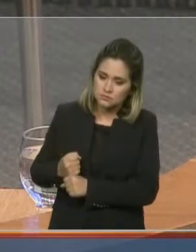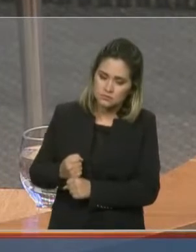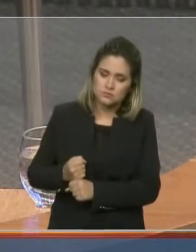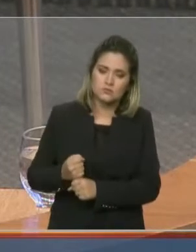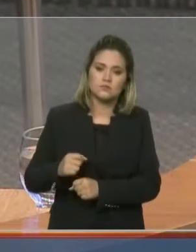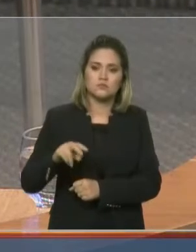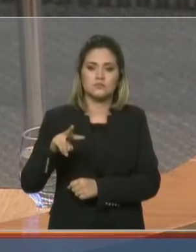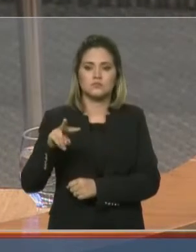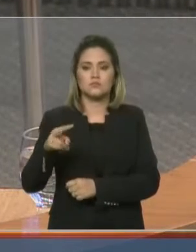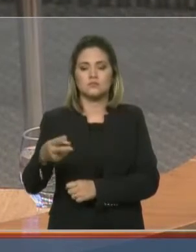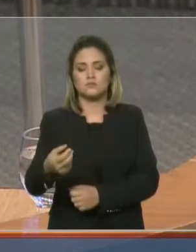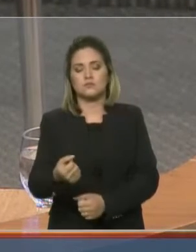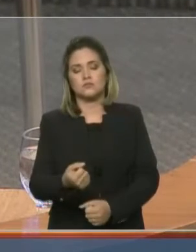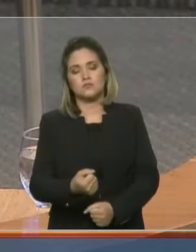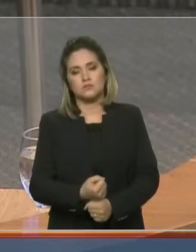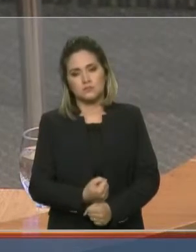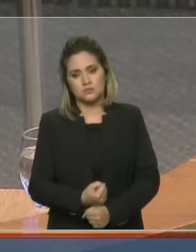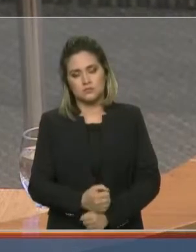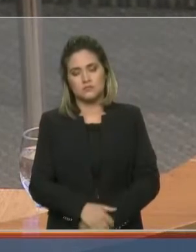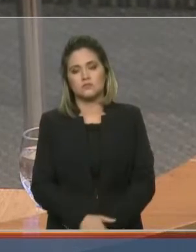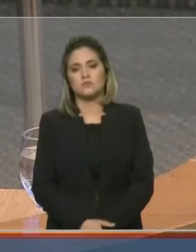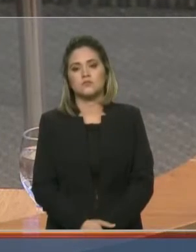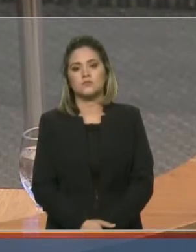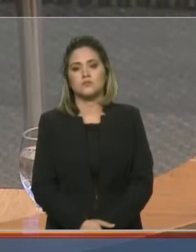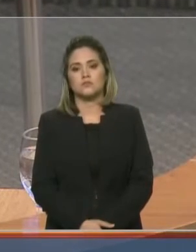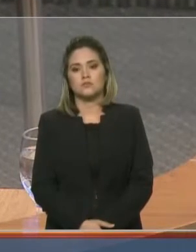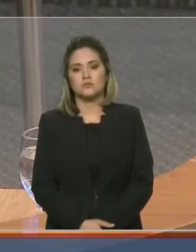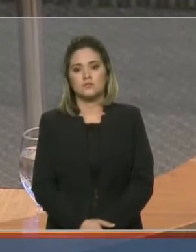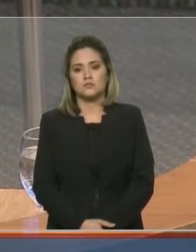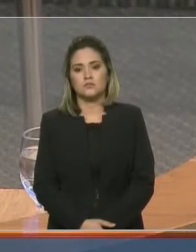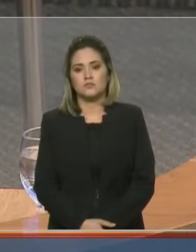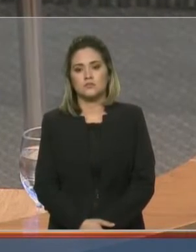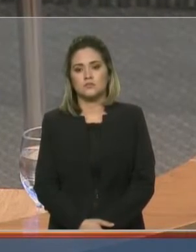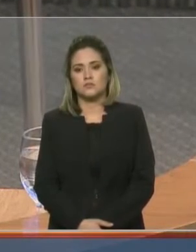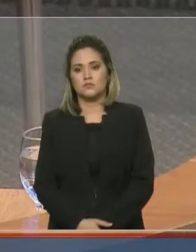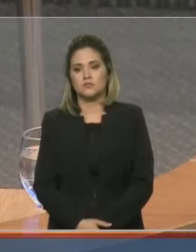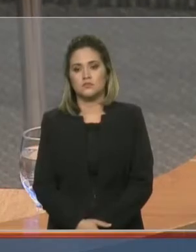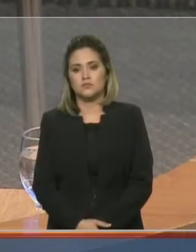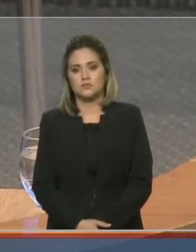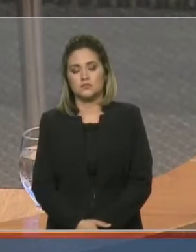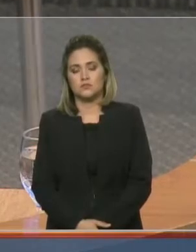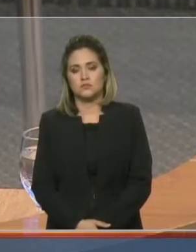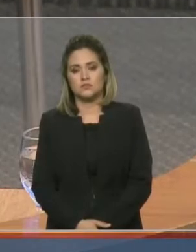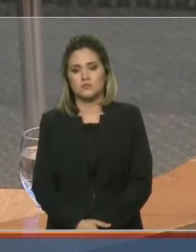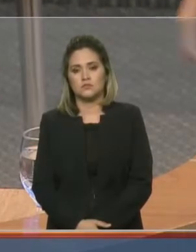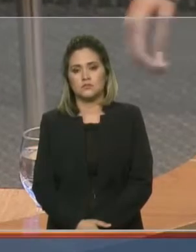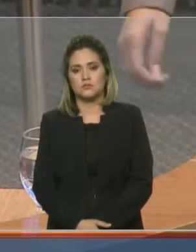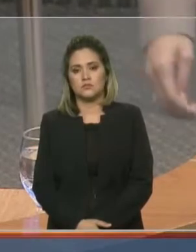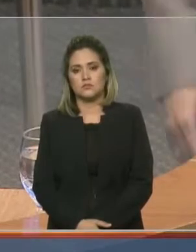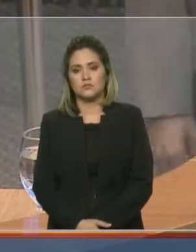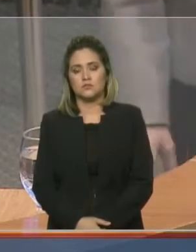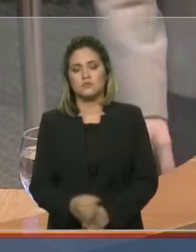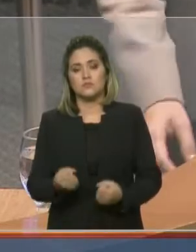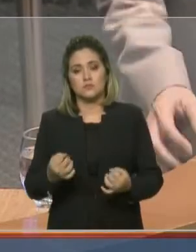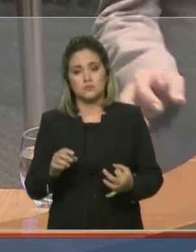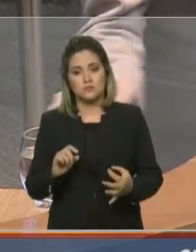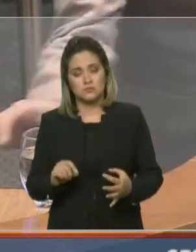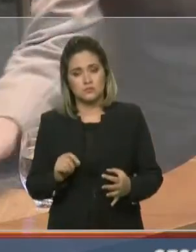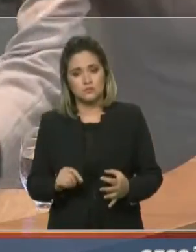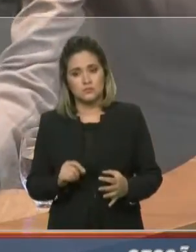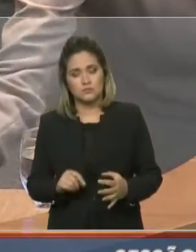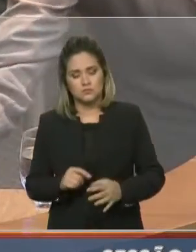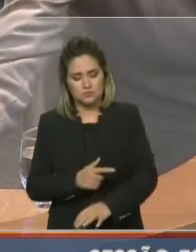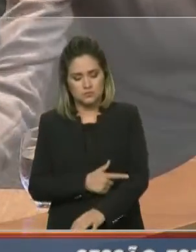anos de caminhada, nos diz que a Igreja, essa doutrina social, não